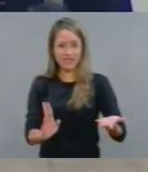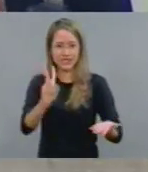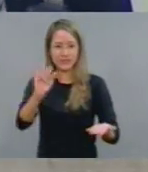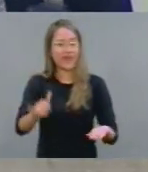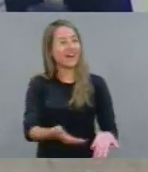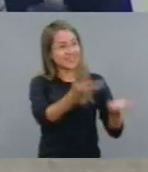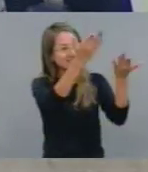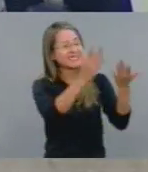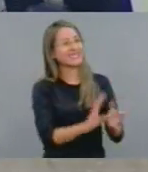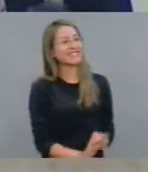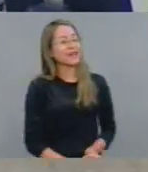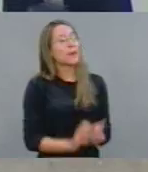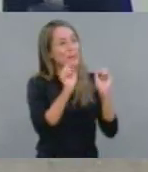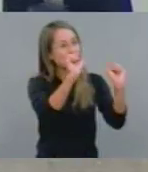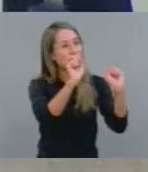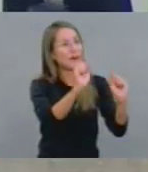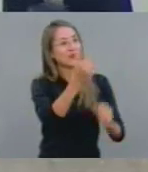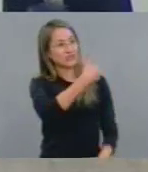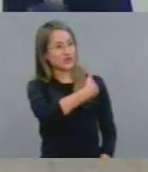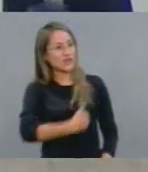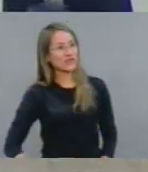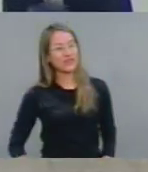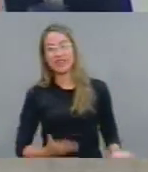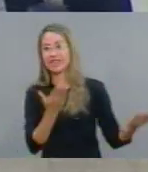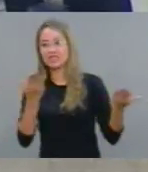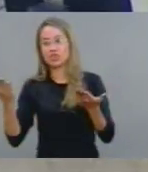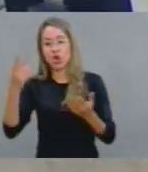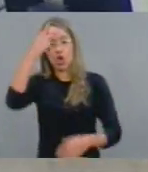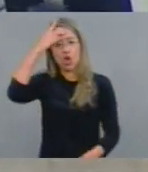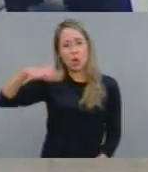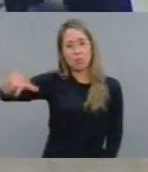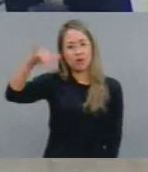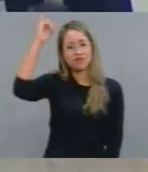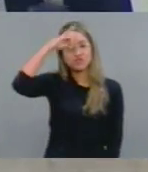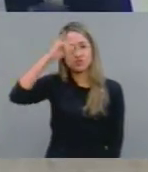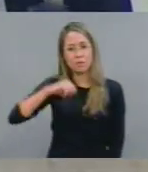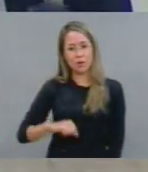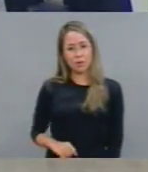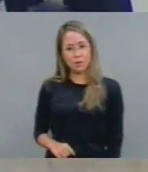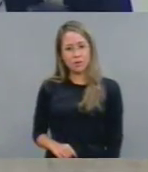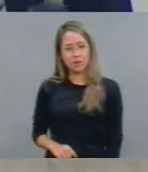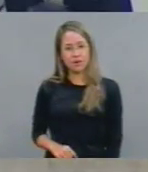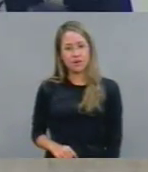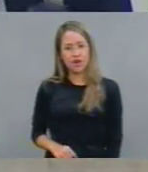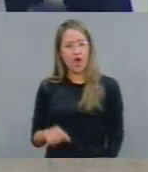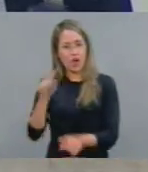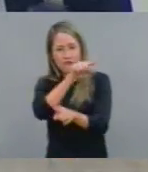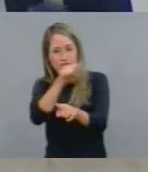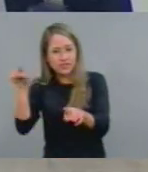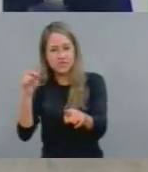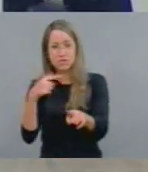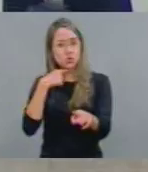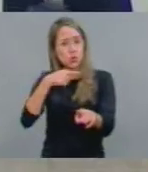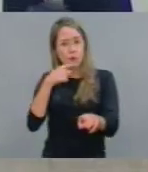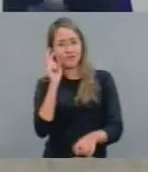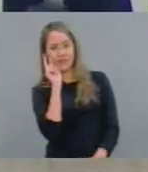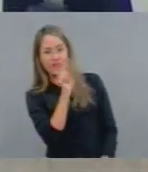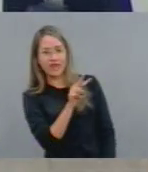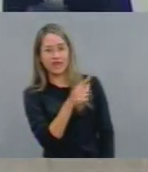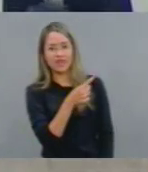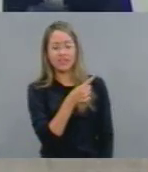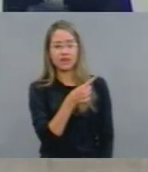dois desonestos? Será que o povo não está vendo isso? Que esse Eduardo Cunha está lá naquele esquema do Panamá? Quem que não sabe,